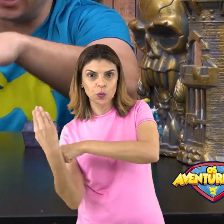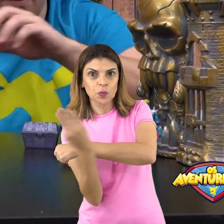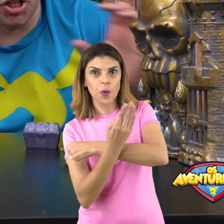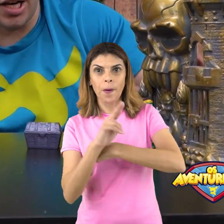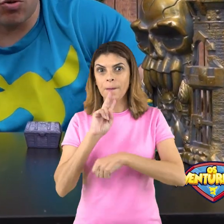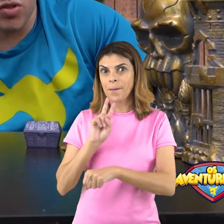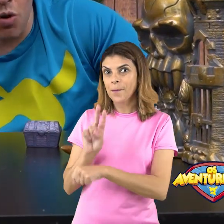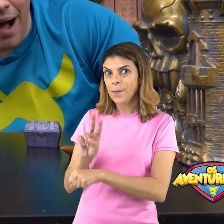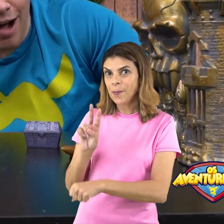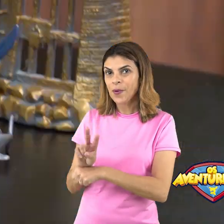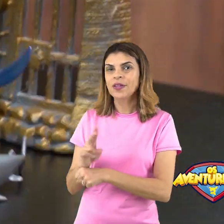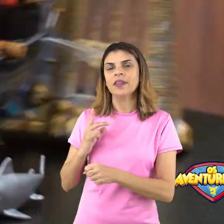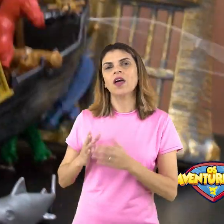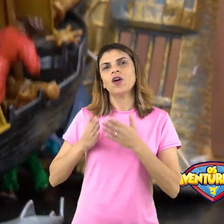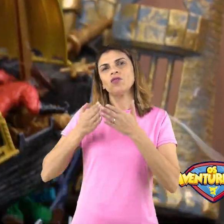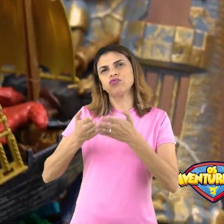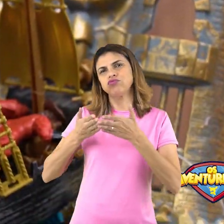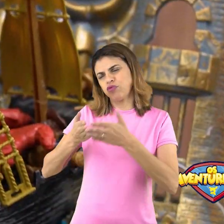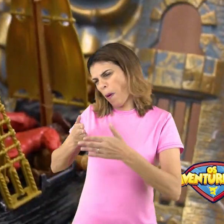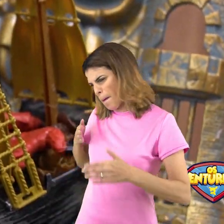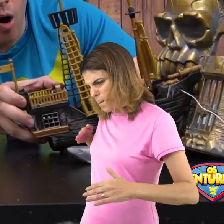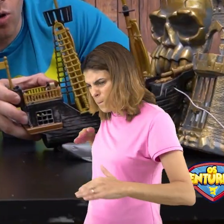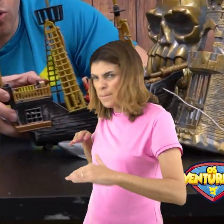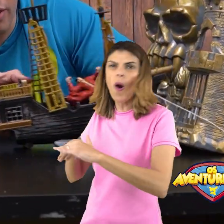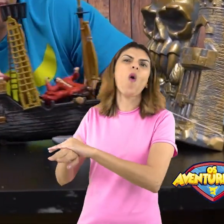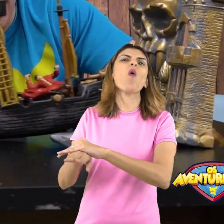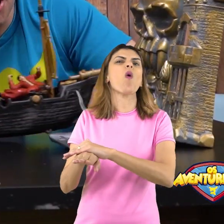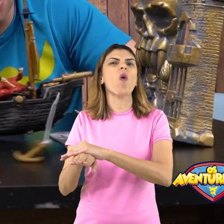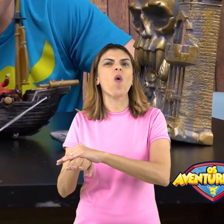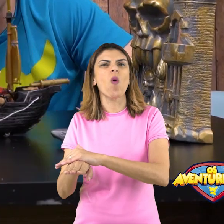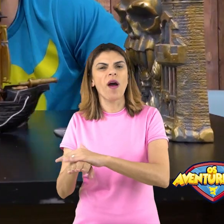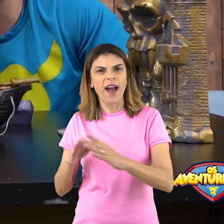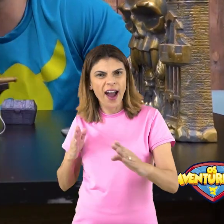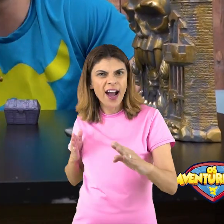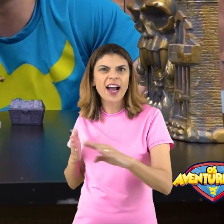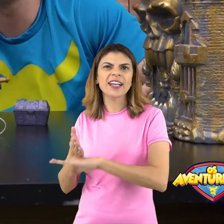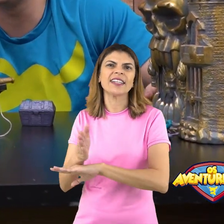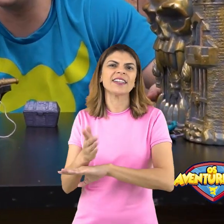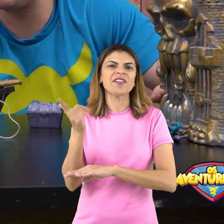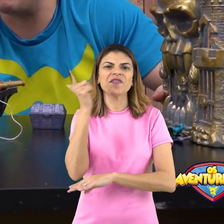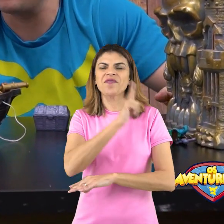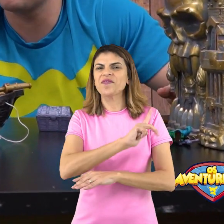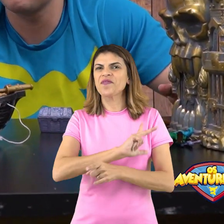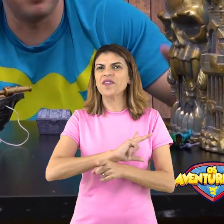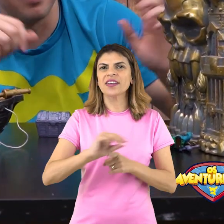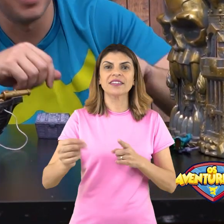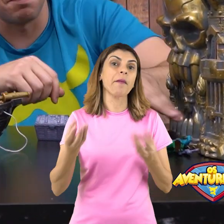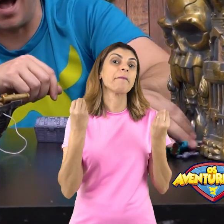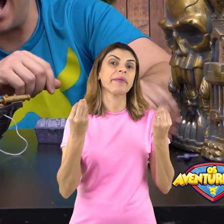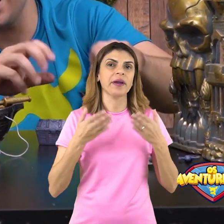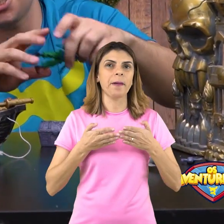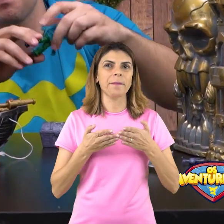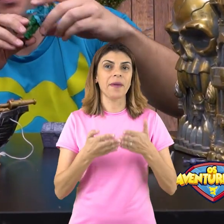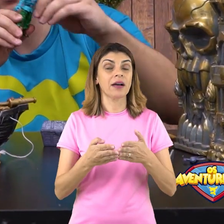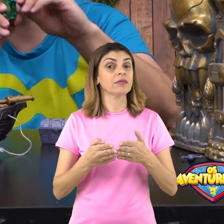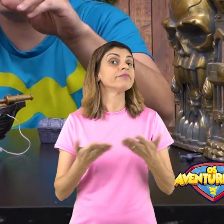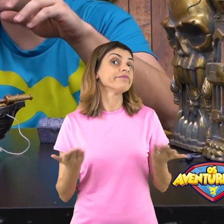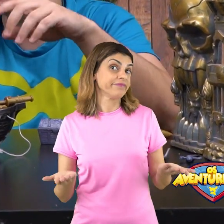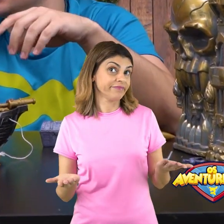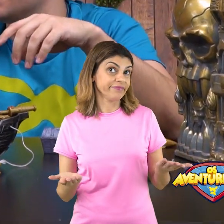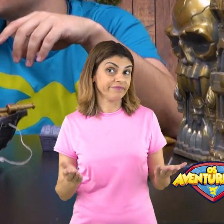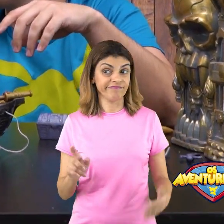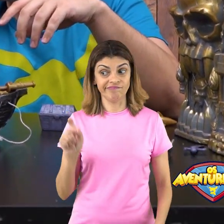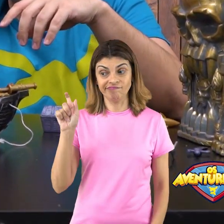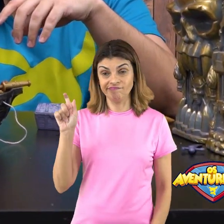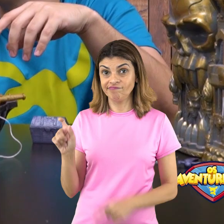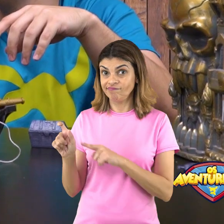aí o pirata vai chegar com o seu barco e... Pau! Invadiu e venceu. Porque ele tem um barco. Mas... esse